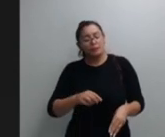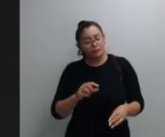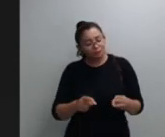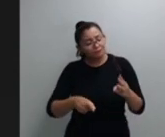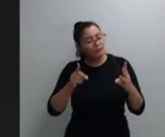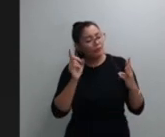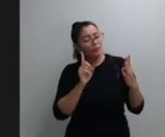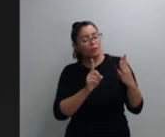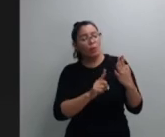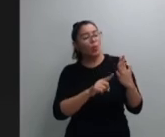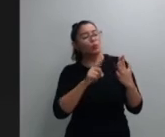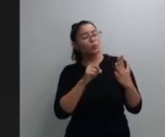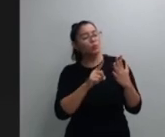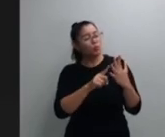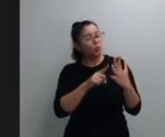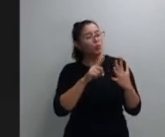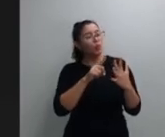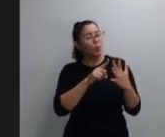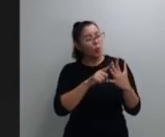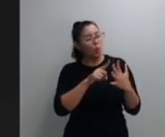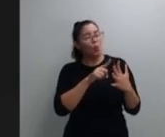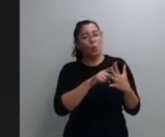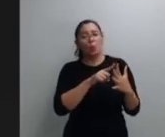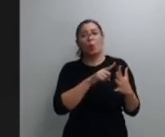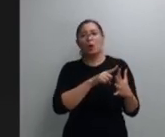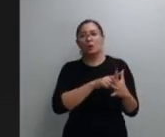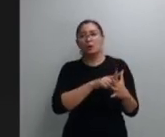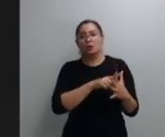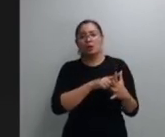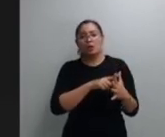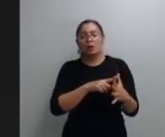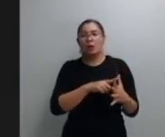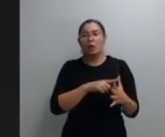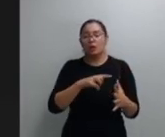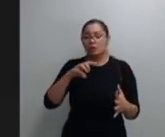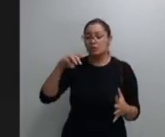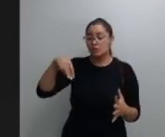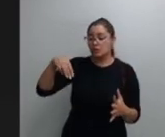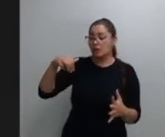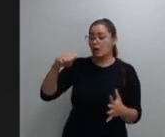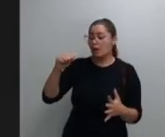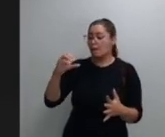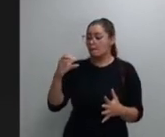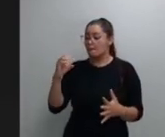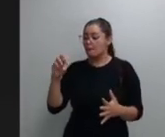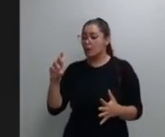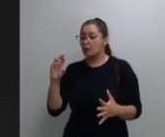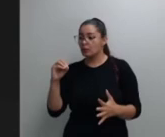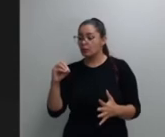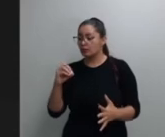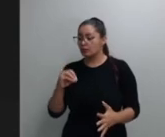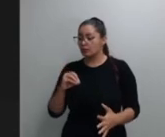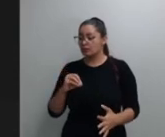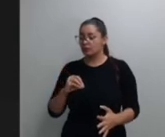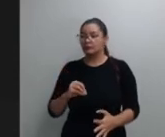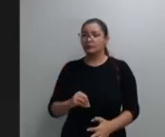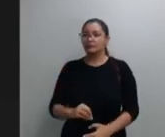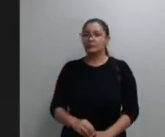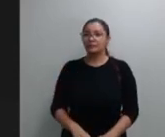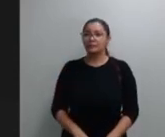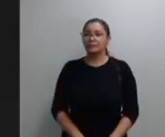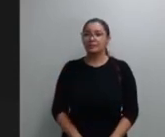uma mão os macro as macro empresas bancárias securitárias de plano de saúde e